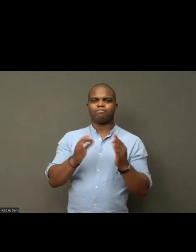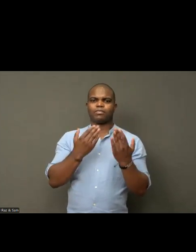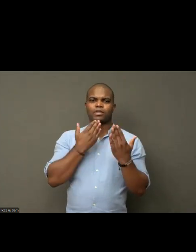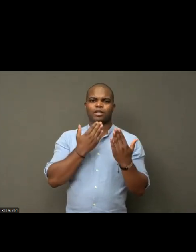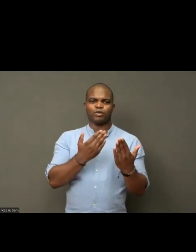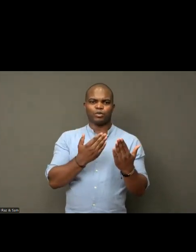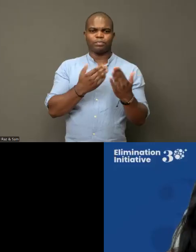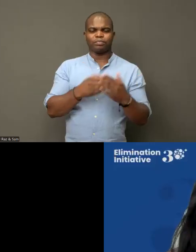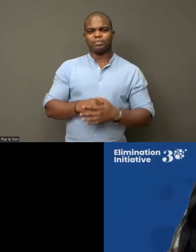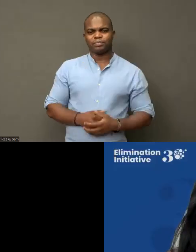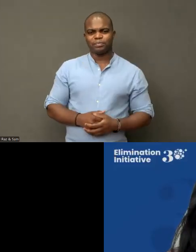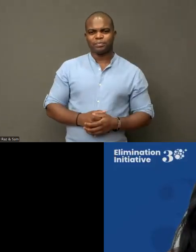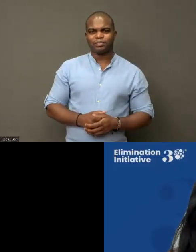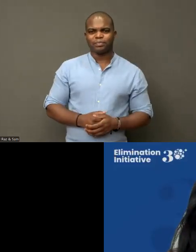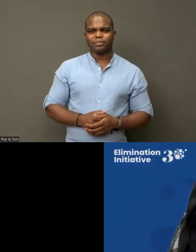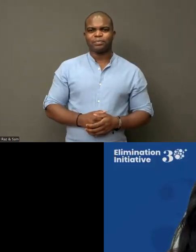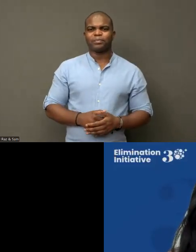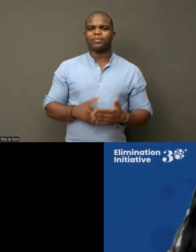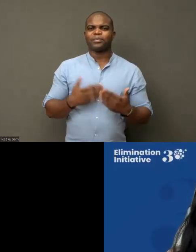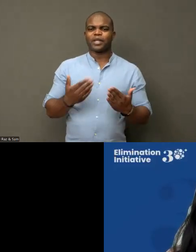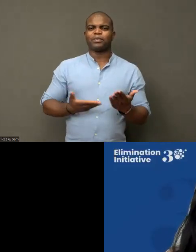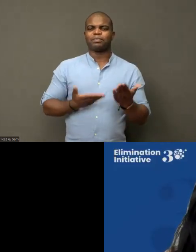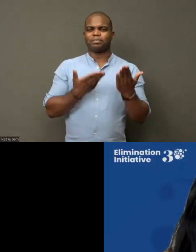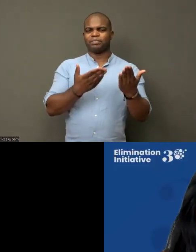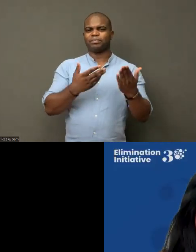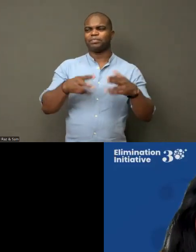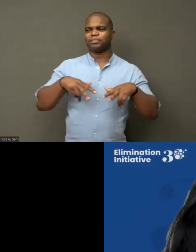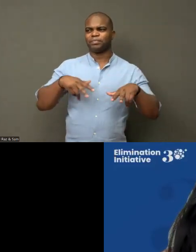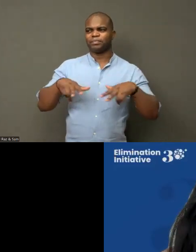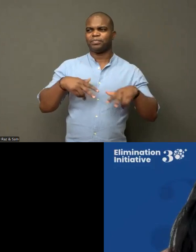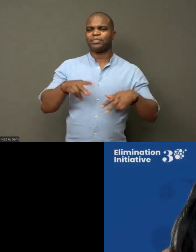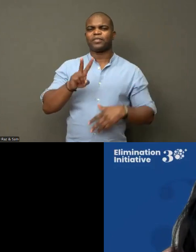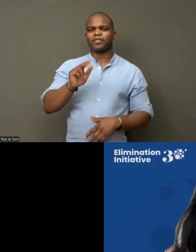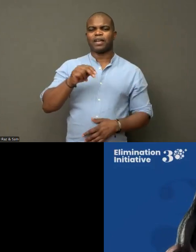microfone à nossa colega Vanessa. Muito obrigada.